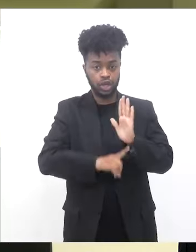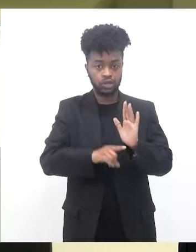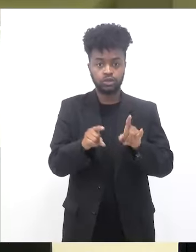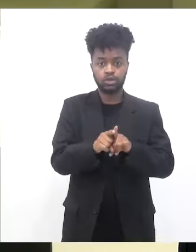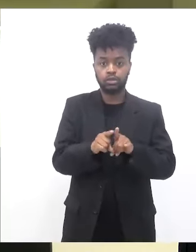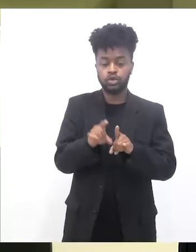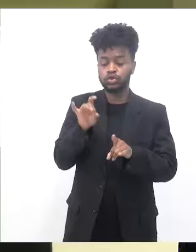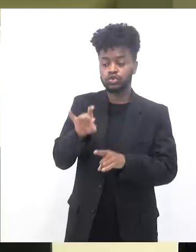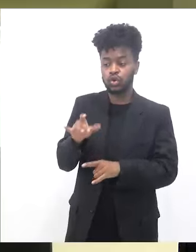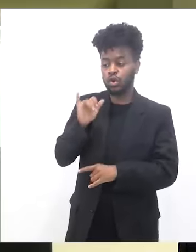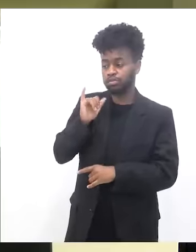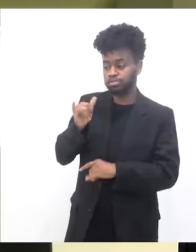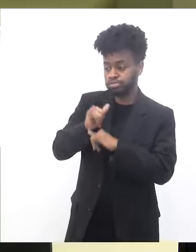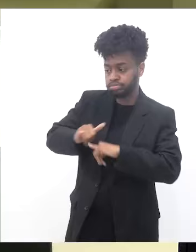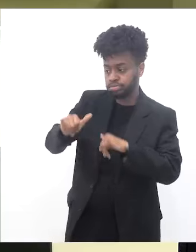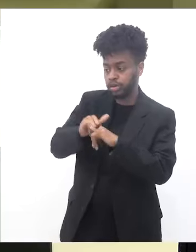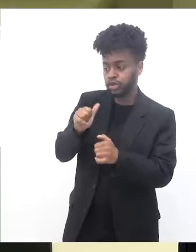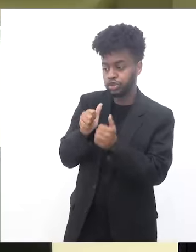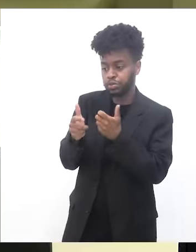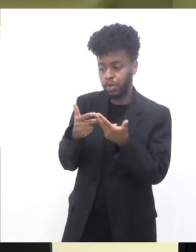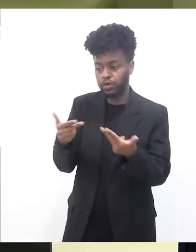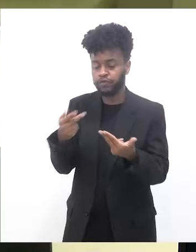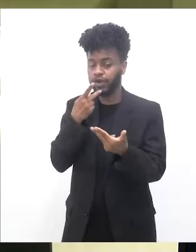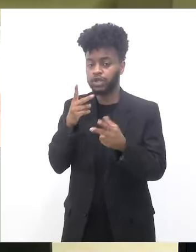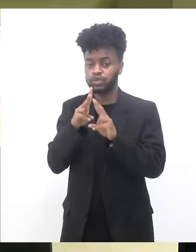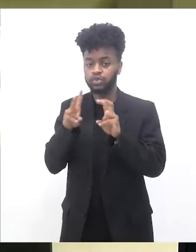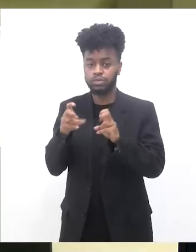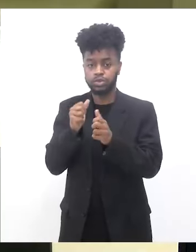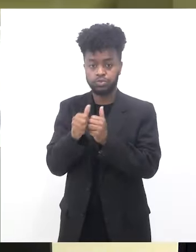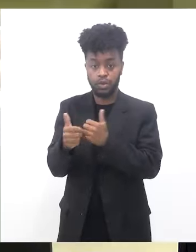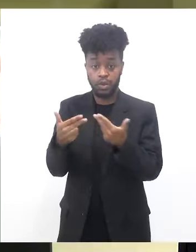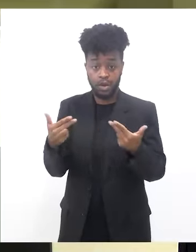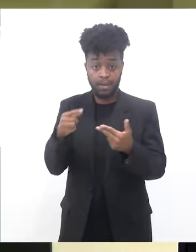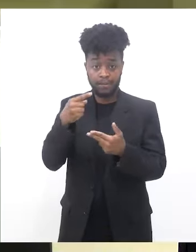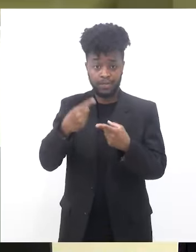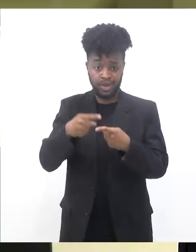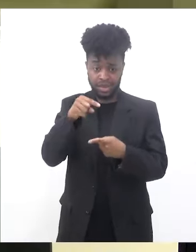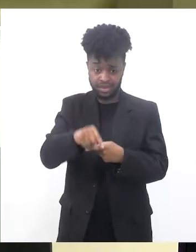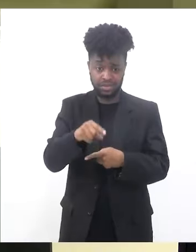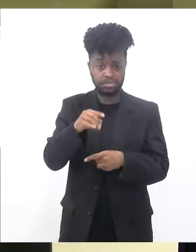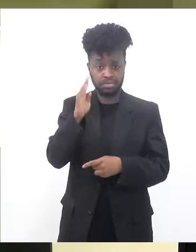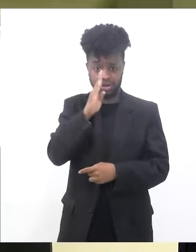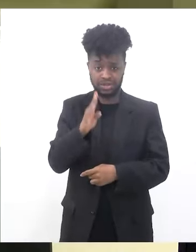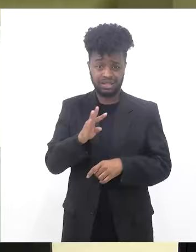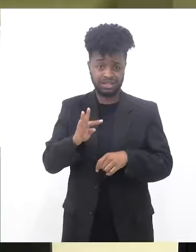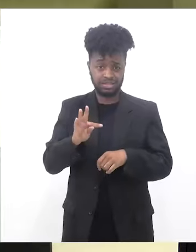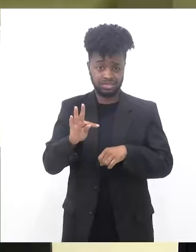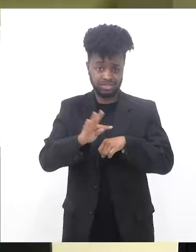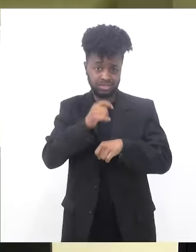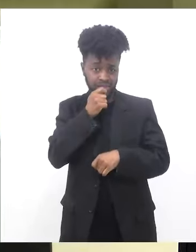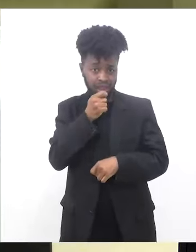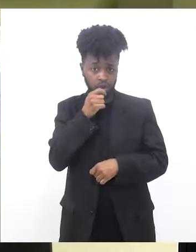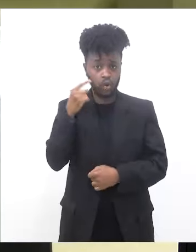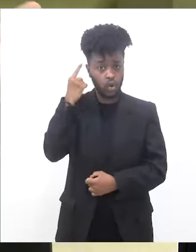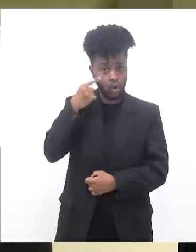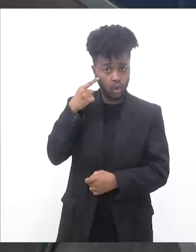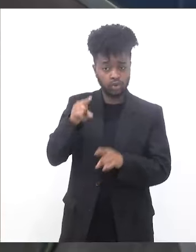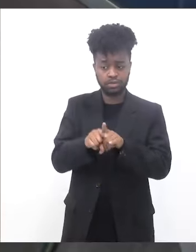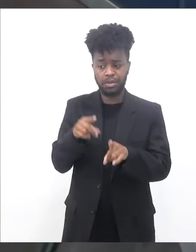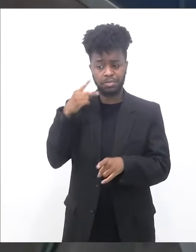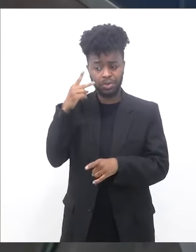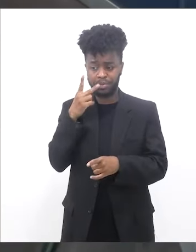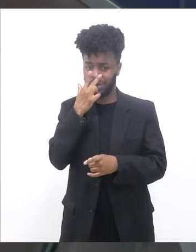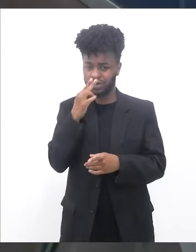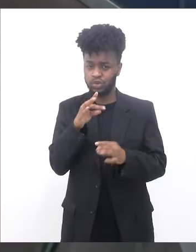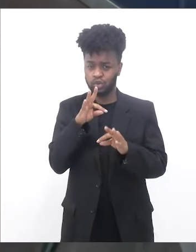direito, só narrador esportivo vai falar sobre esporte, porque no Brasil de técnico, de louco e de político, todo mundo tem um